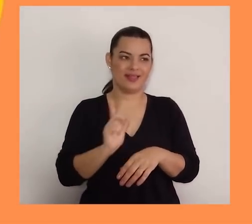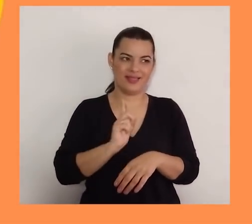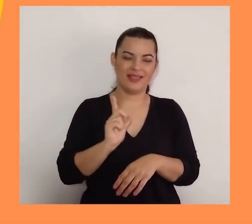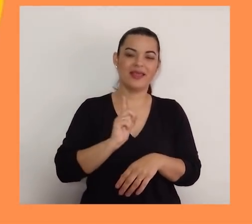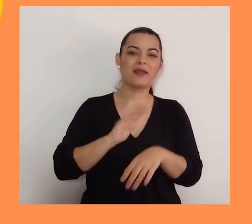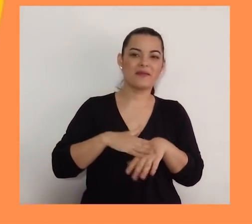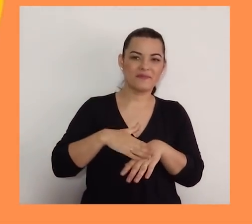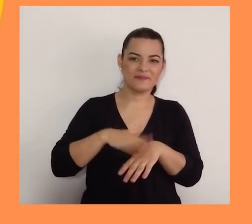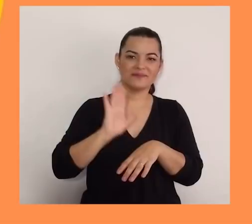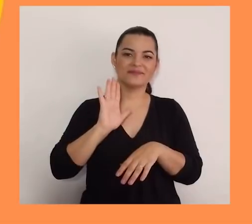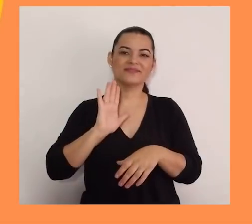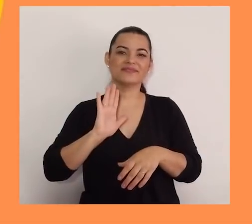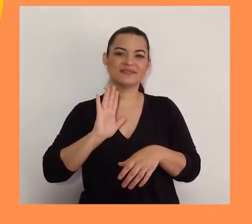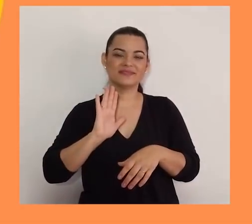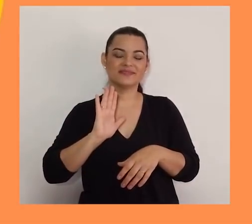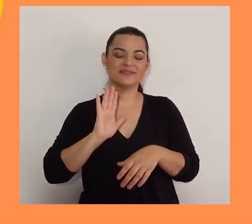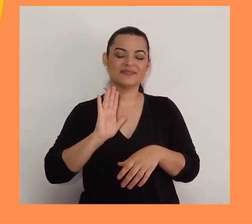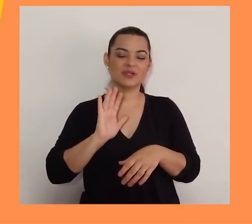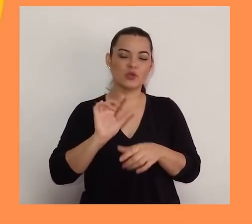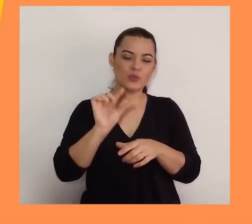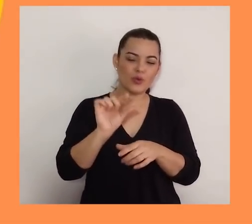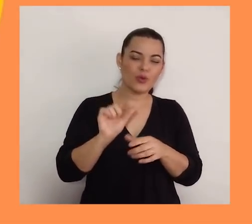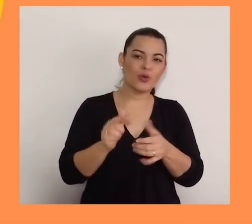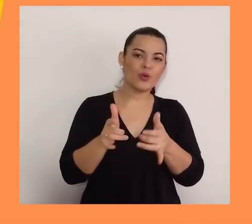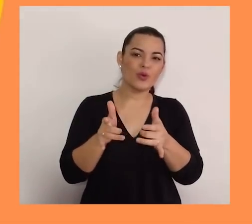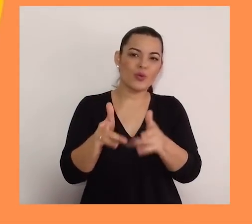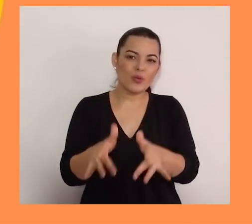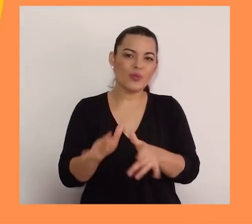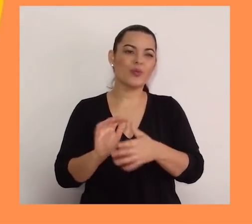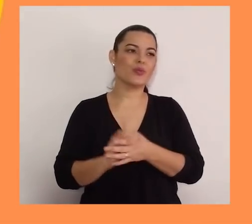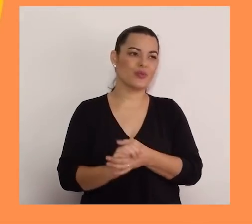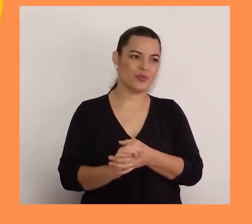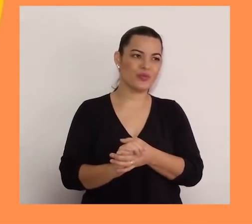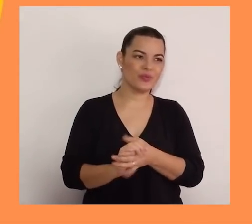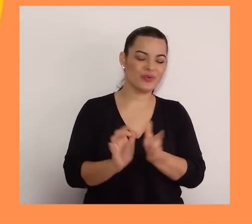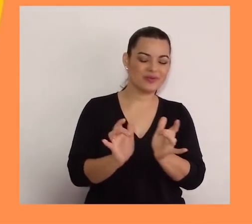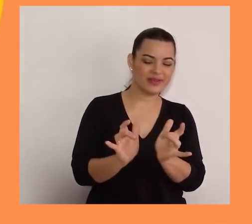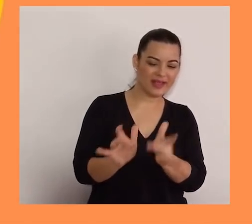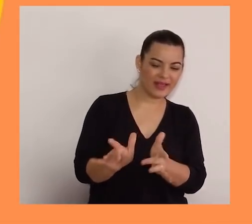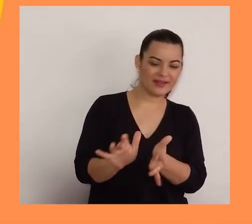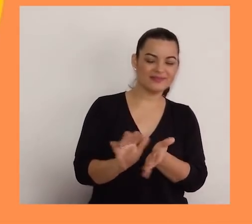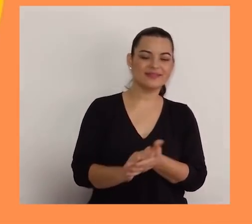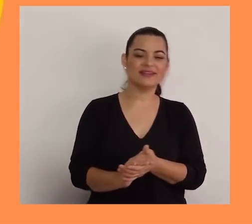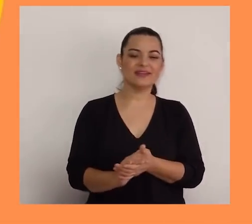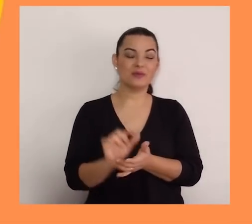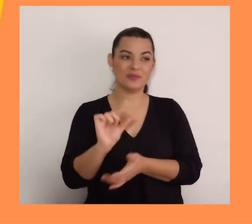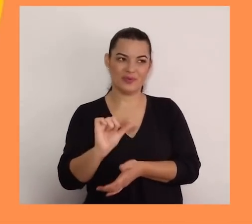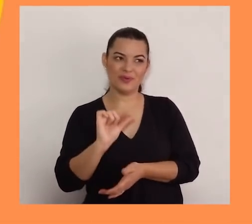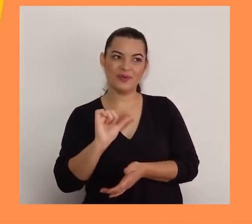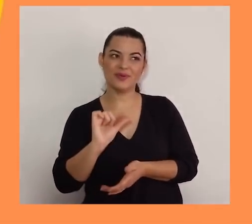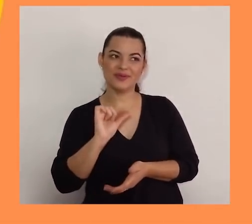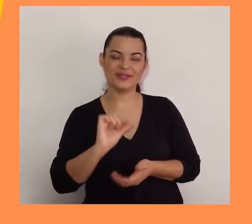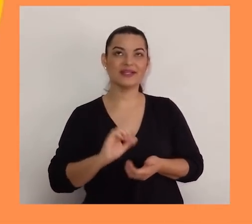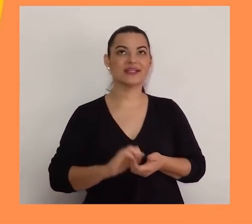grande rabanete, que era tão grande que deu para todos.